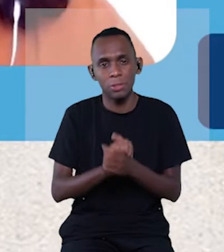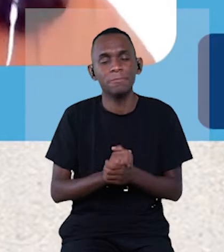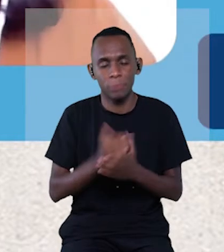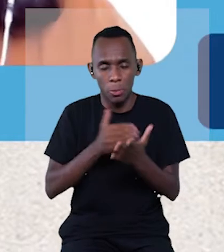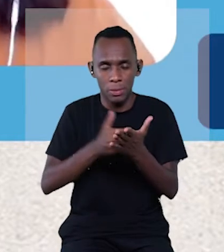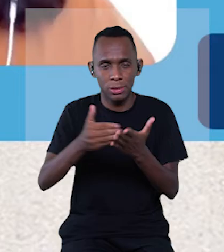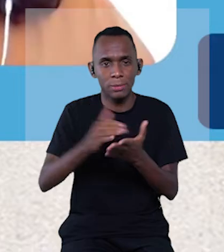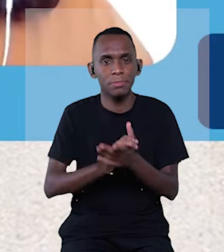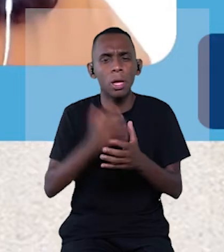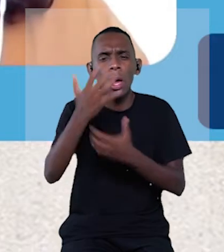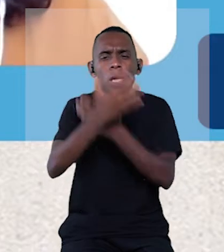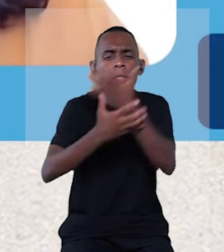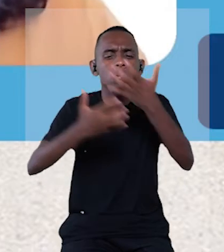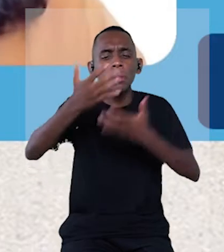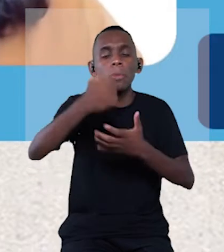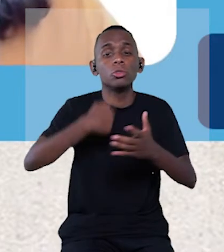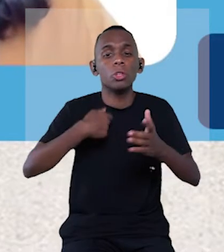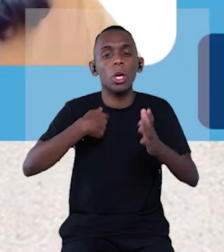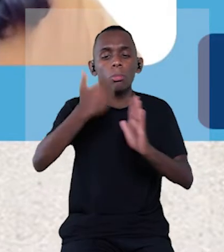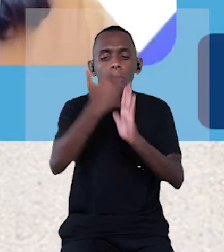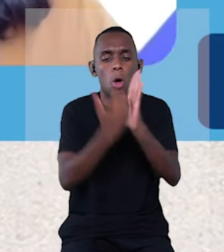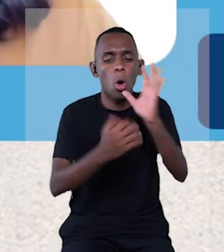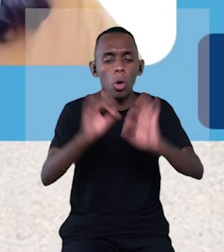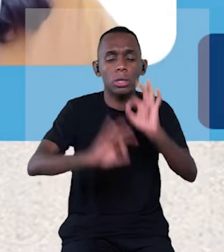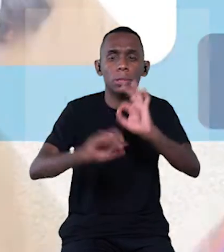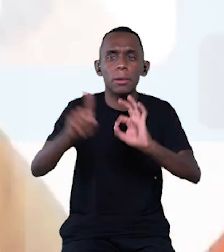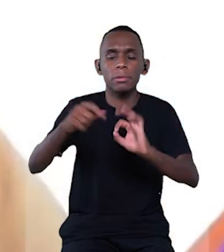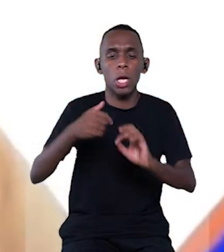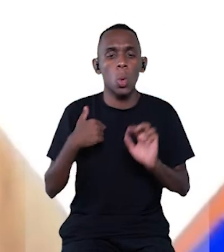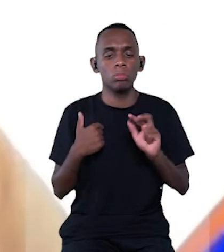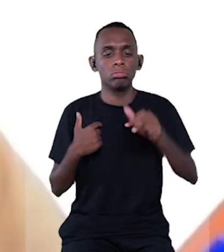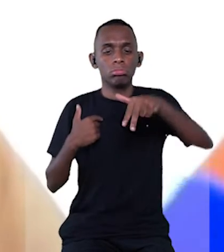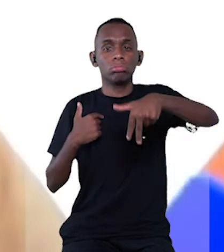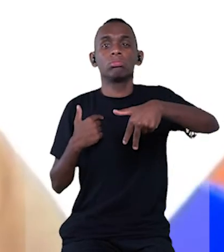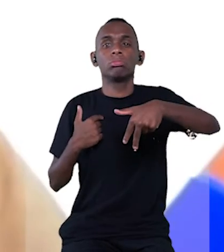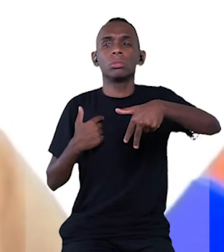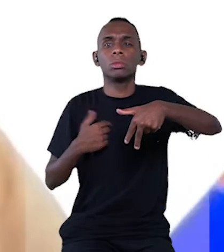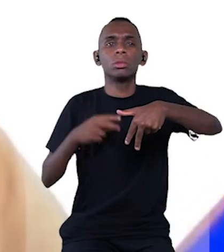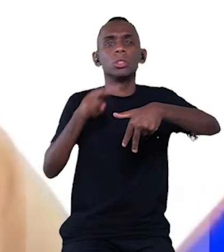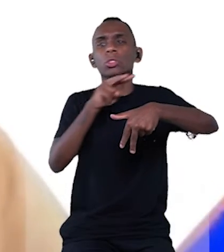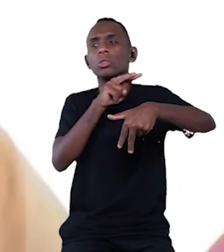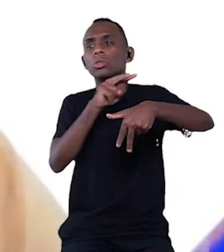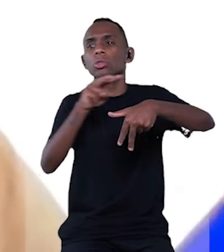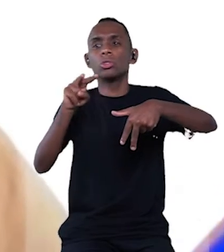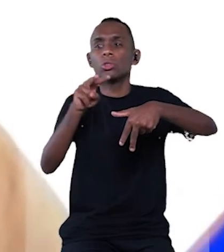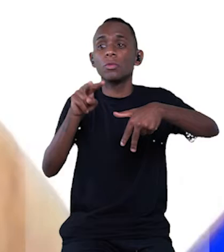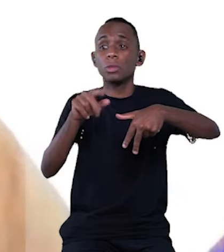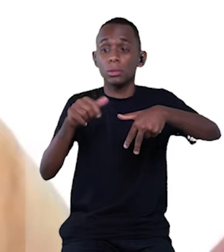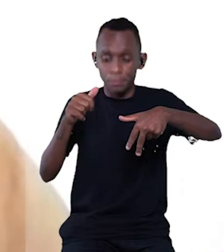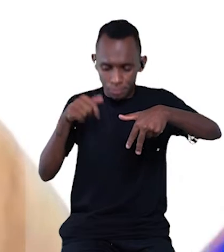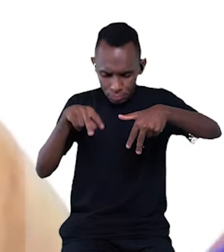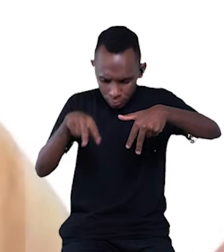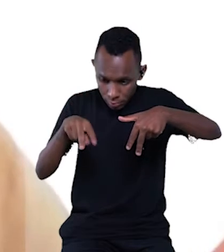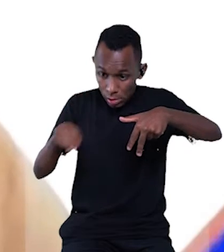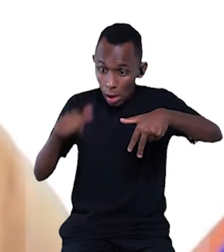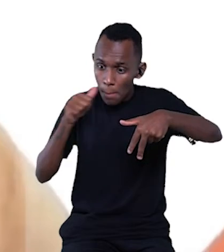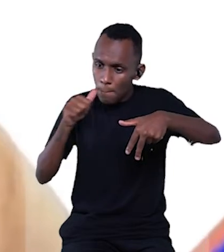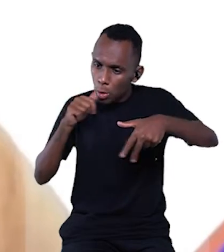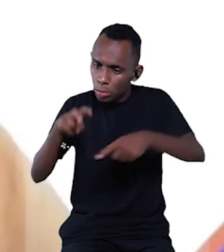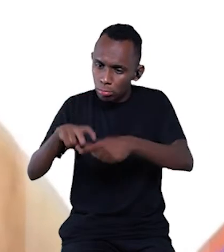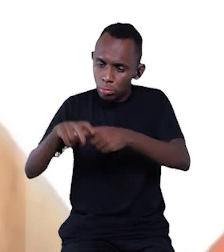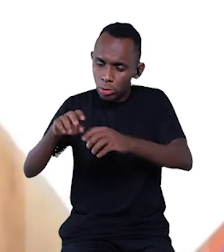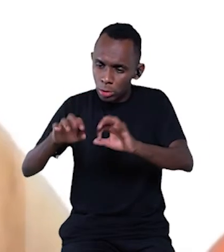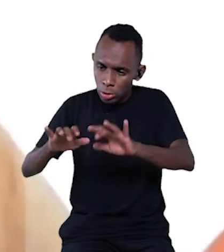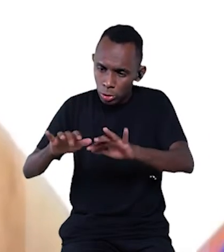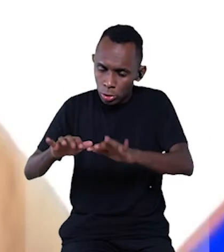Pode. Então, vamos lá. As músicas que eu fiz para você. Eu estava de pé, então tinha uma visão completa da moça ao celular